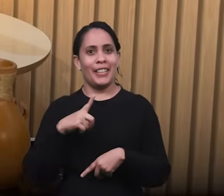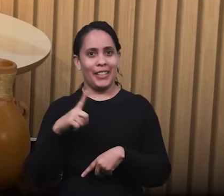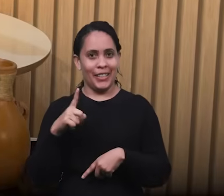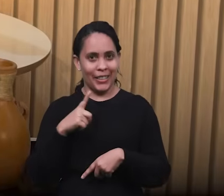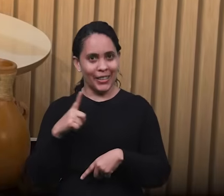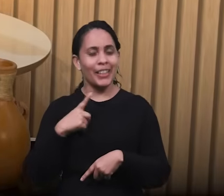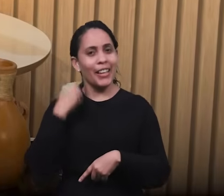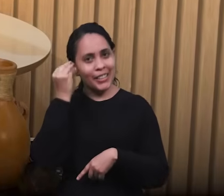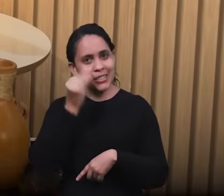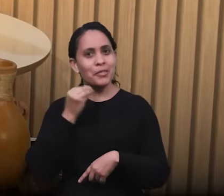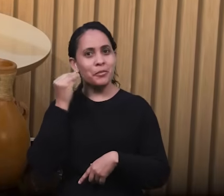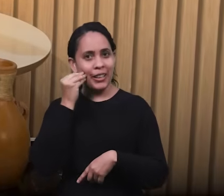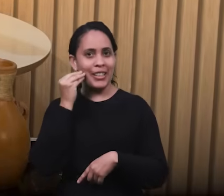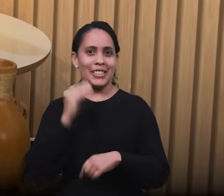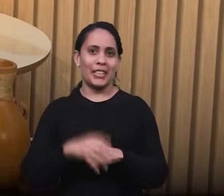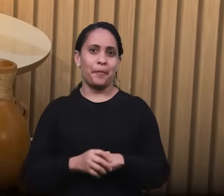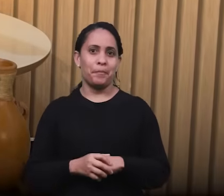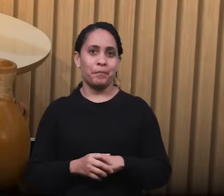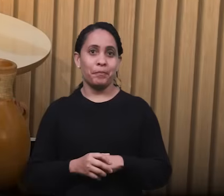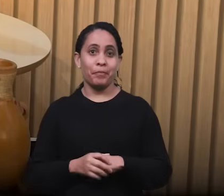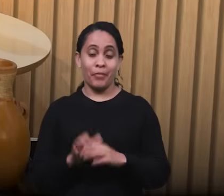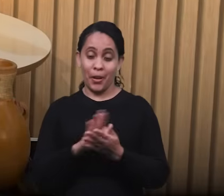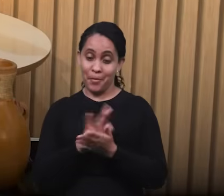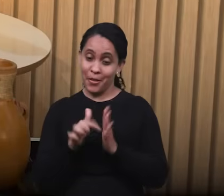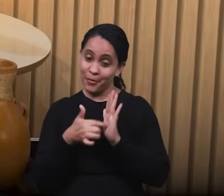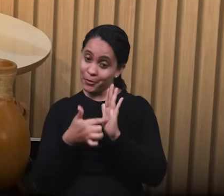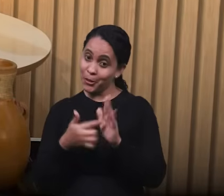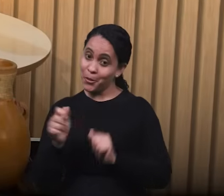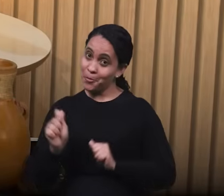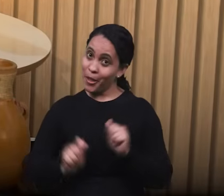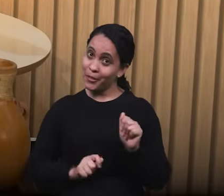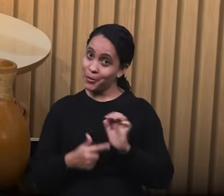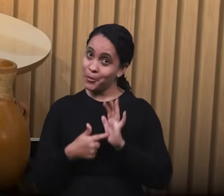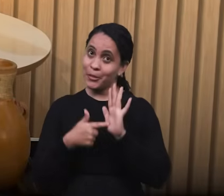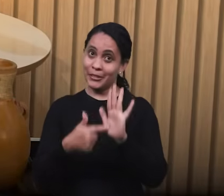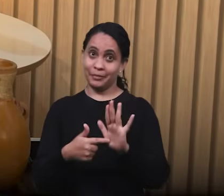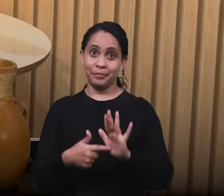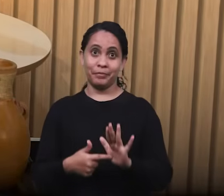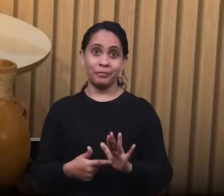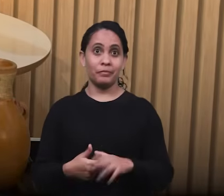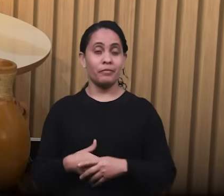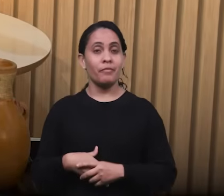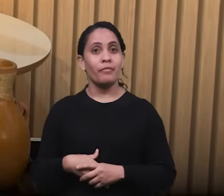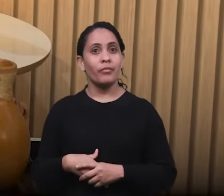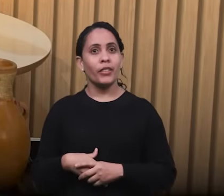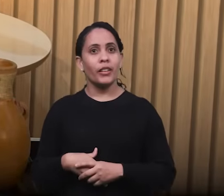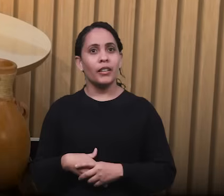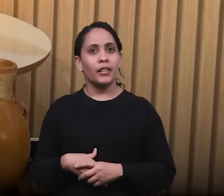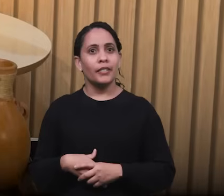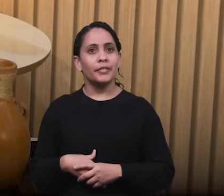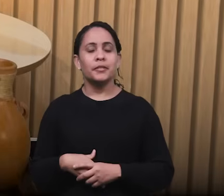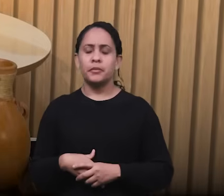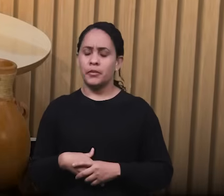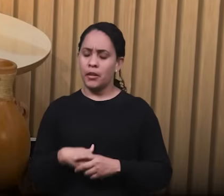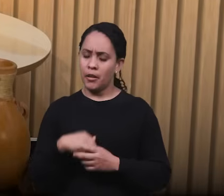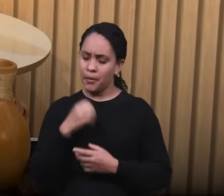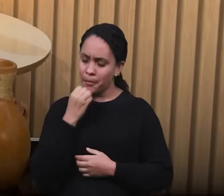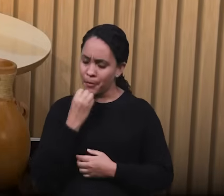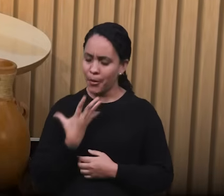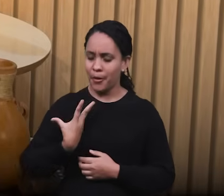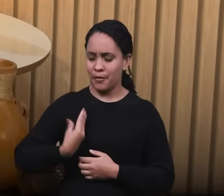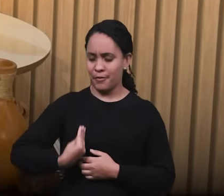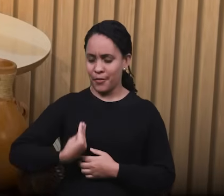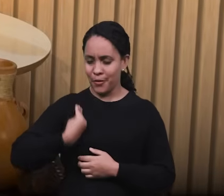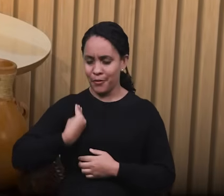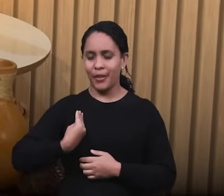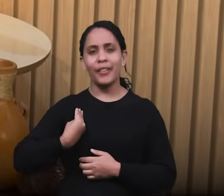como Atos dos Apóstolos, naturalmente de uma forma equilibrada, vivendo como todos nós vivemos, ou